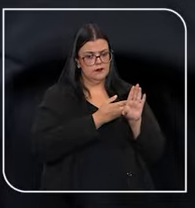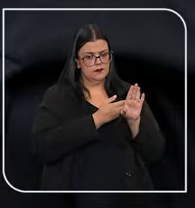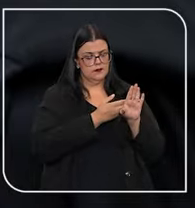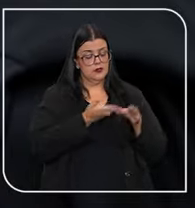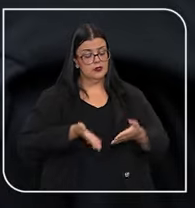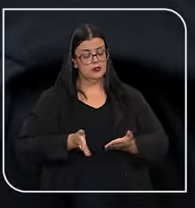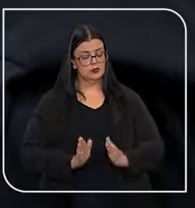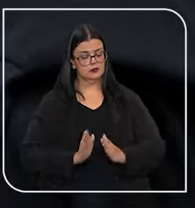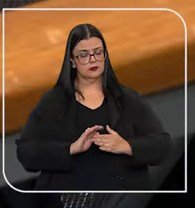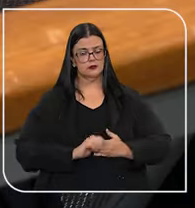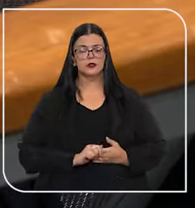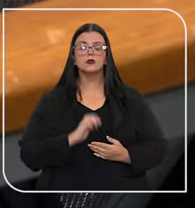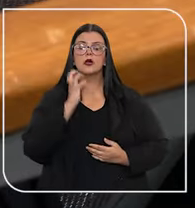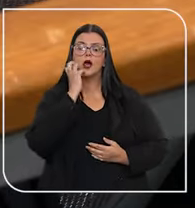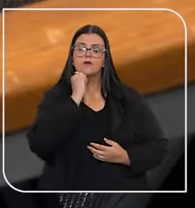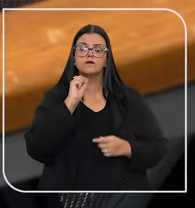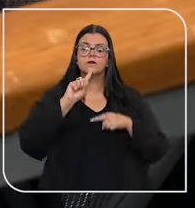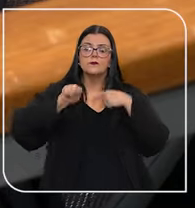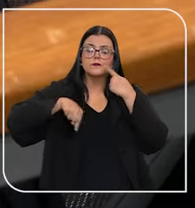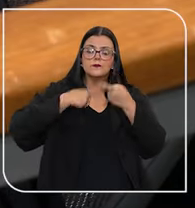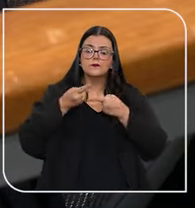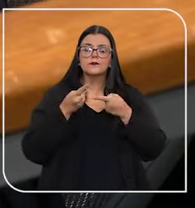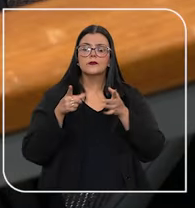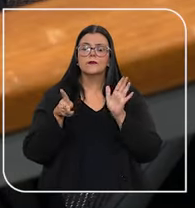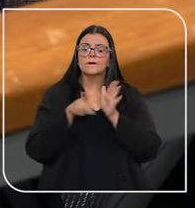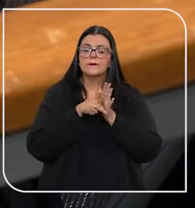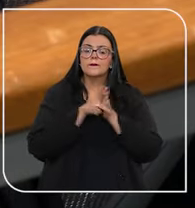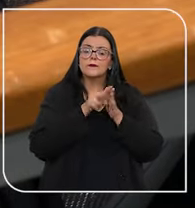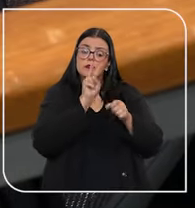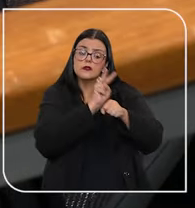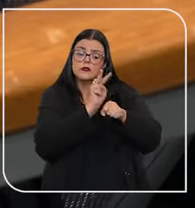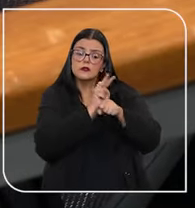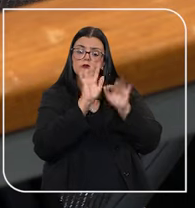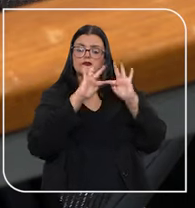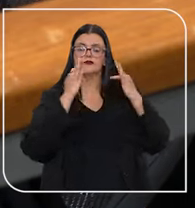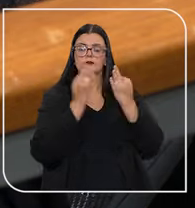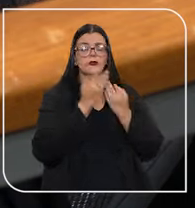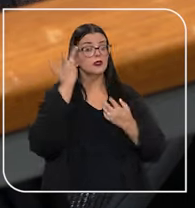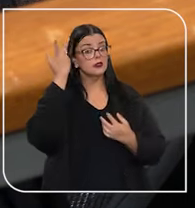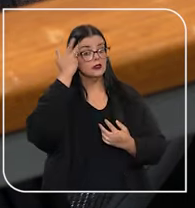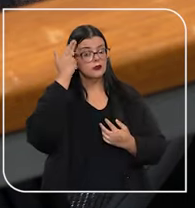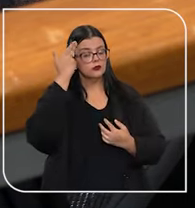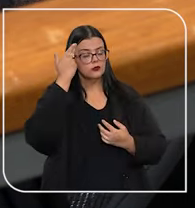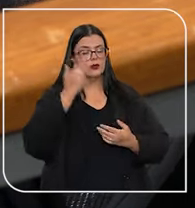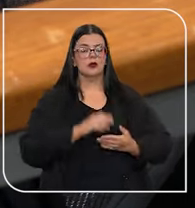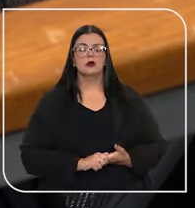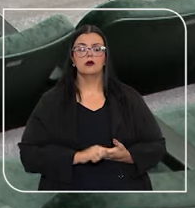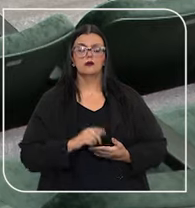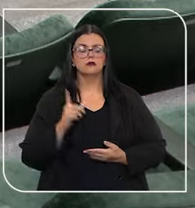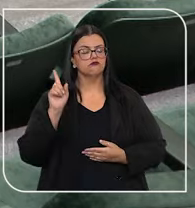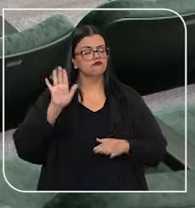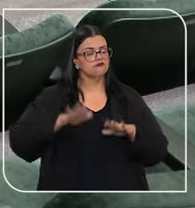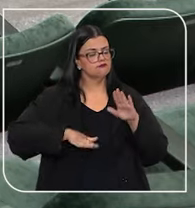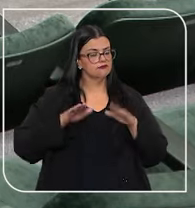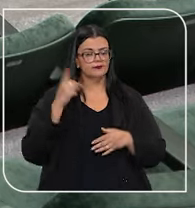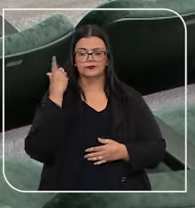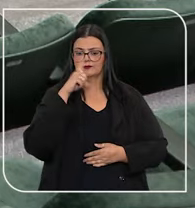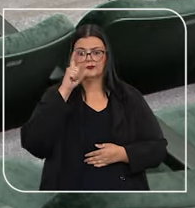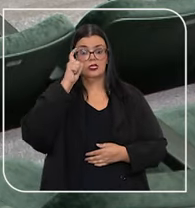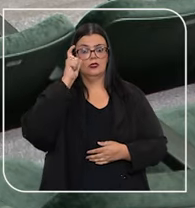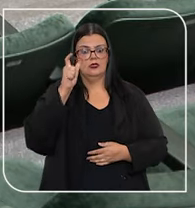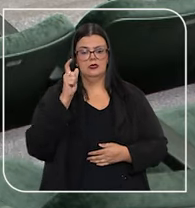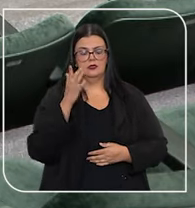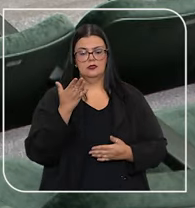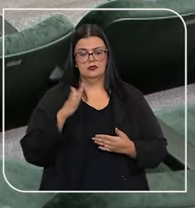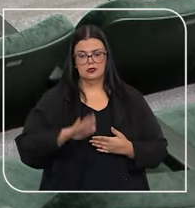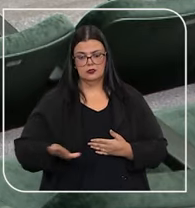sigilo do Nascimento embora a adoção deve ocorrer depois de frustradas as tentativas de manter a criança na família natural essa solução nem sempre